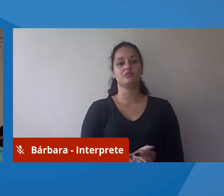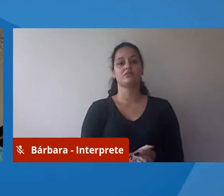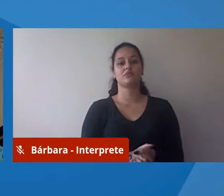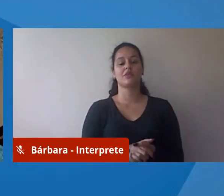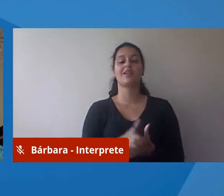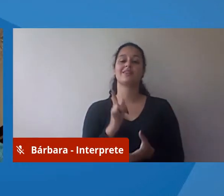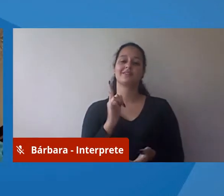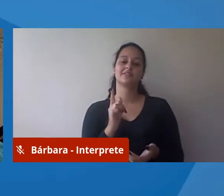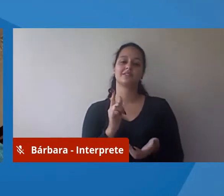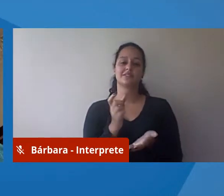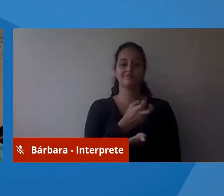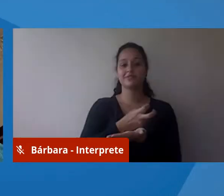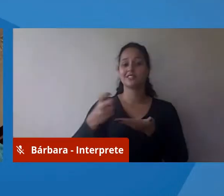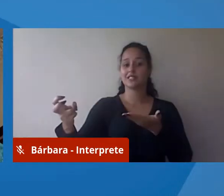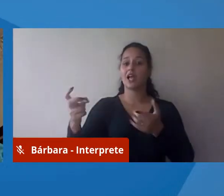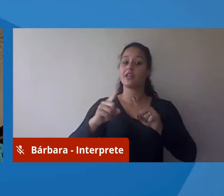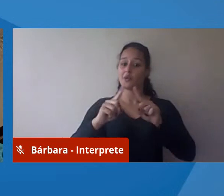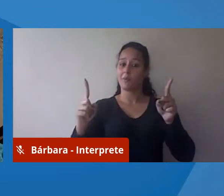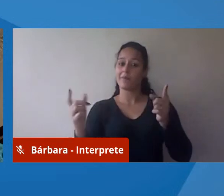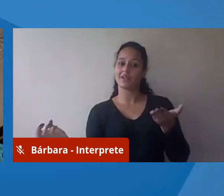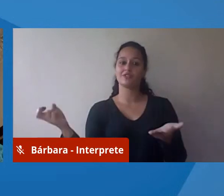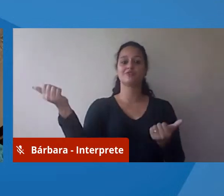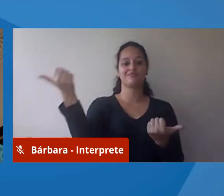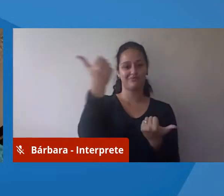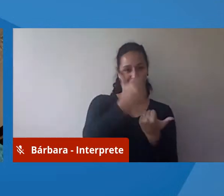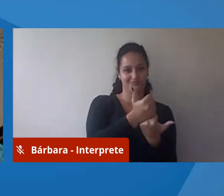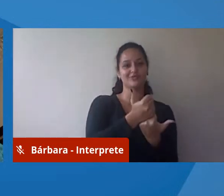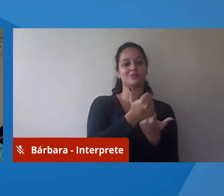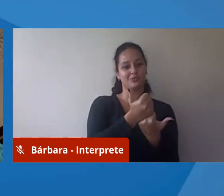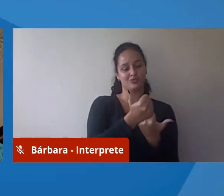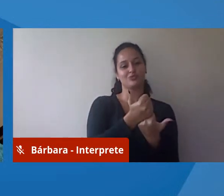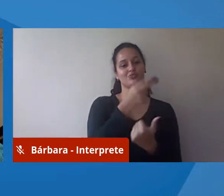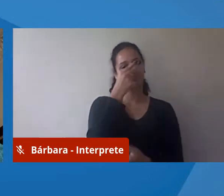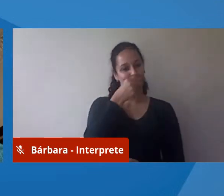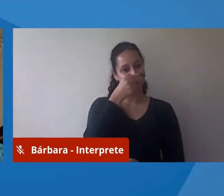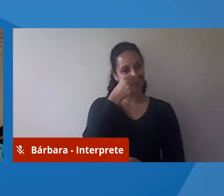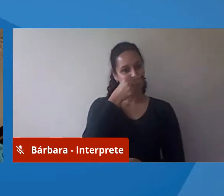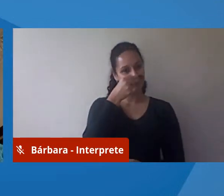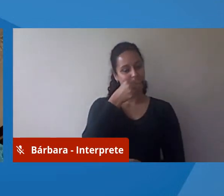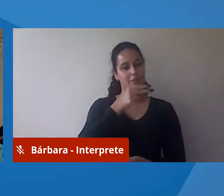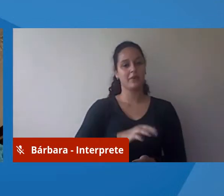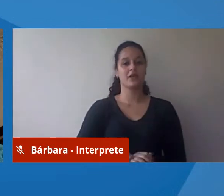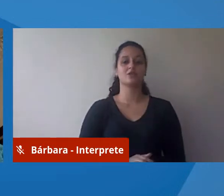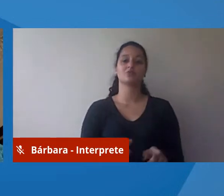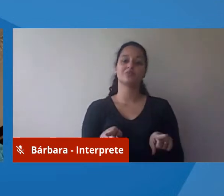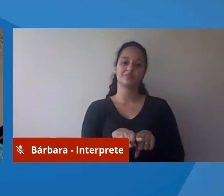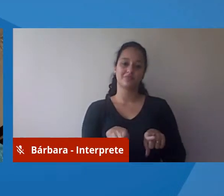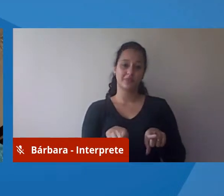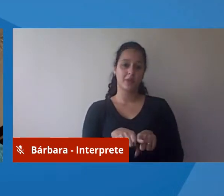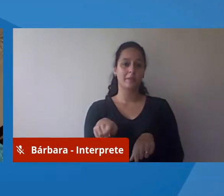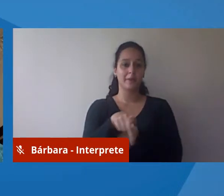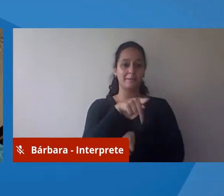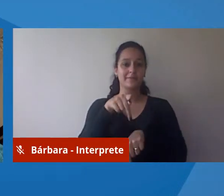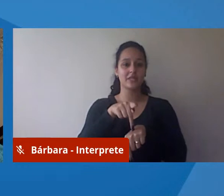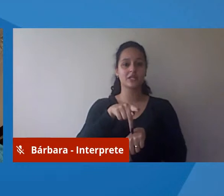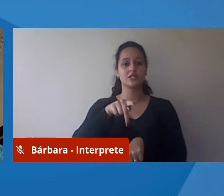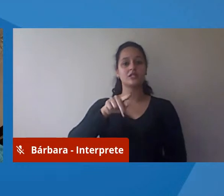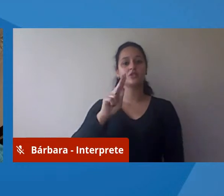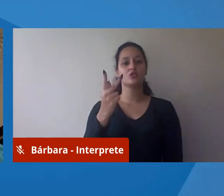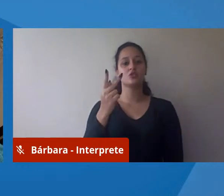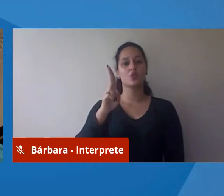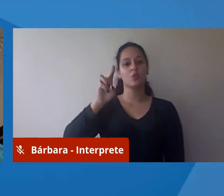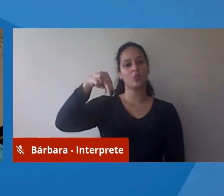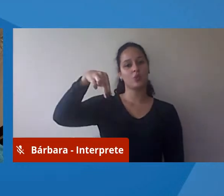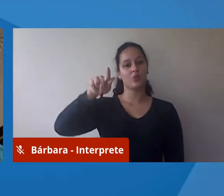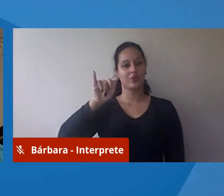Né? O governo de Orbán na Hungria, etc., etc., etc. Né? Além de